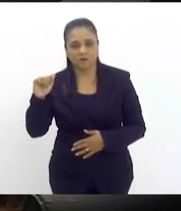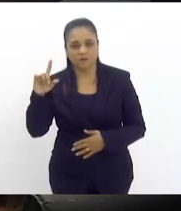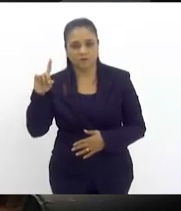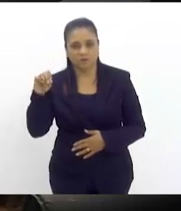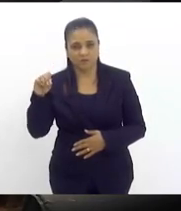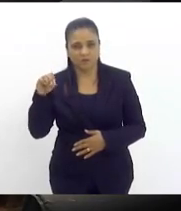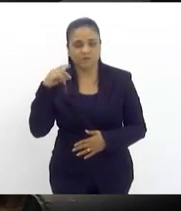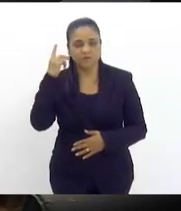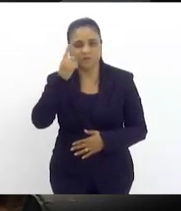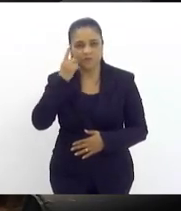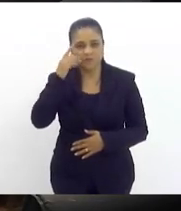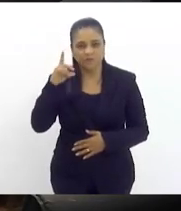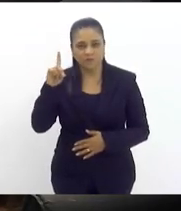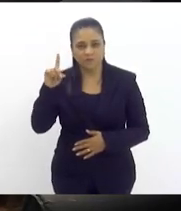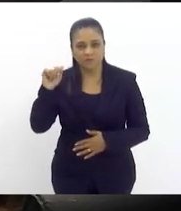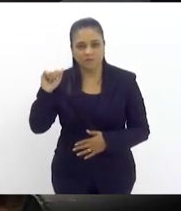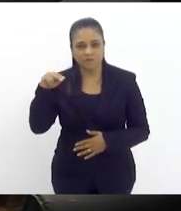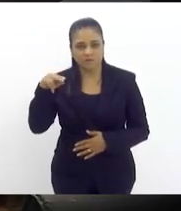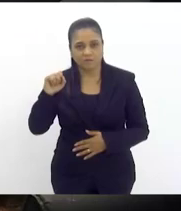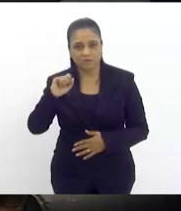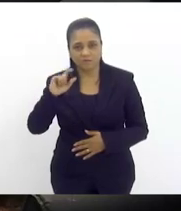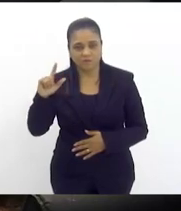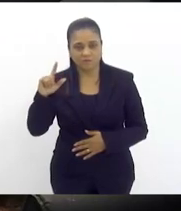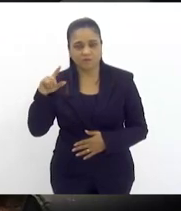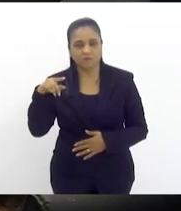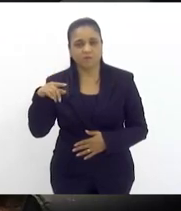Deputado Daniel Librelon.